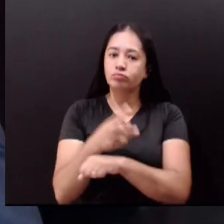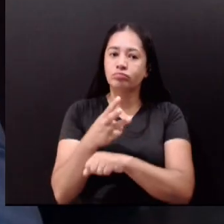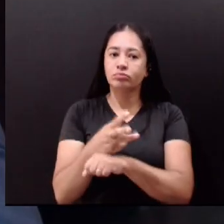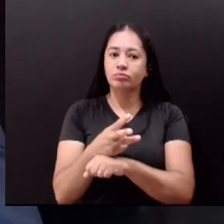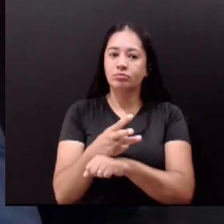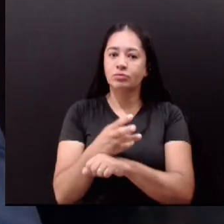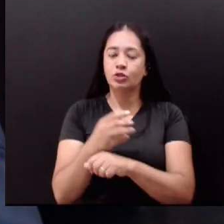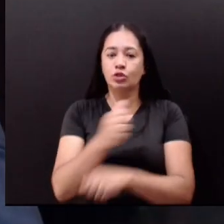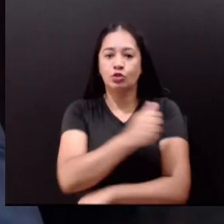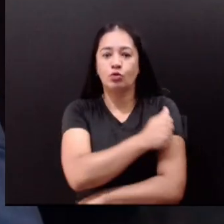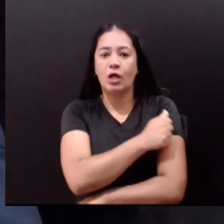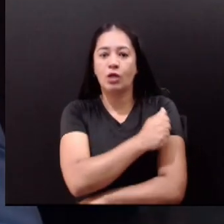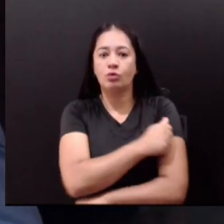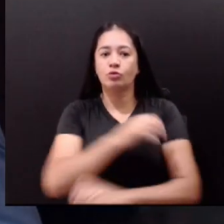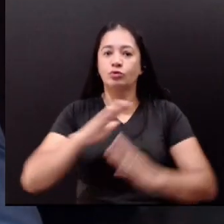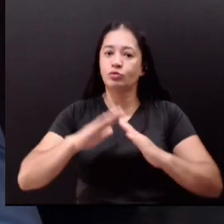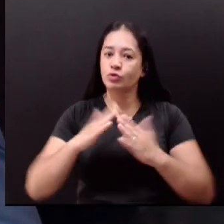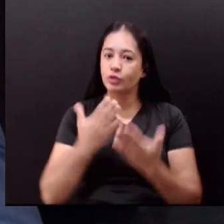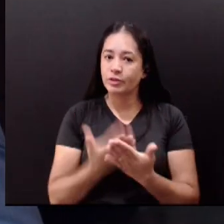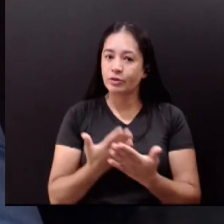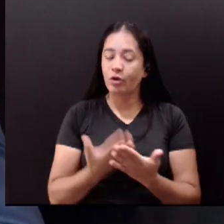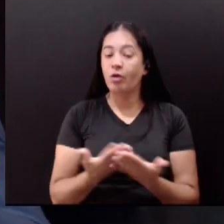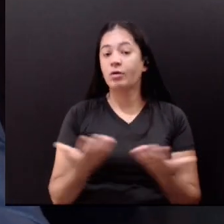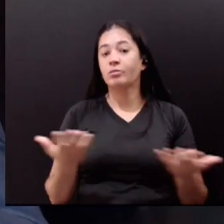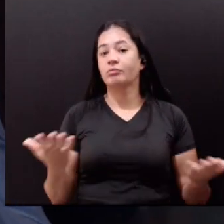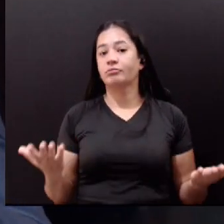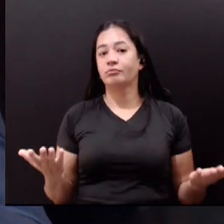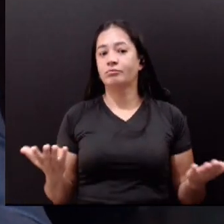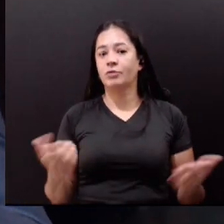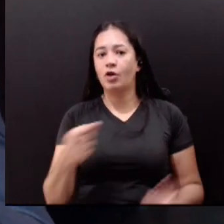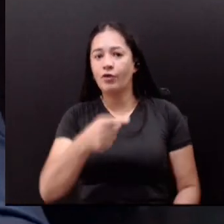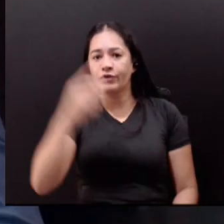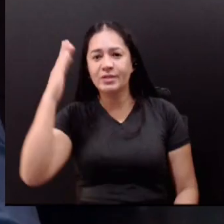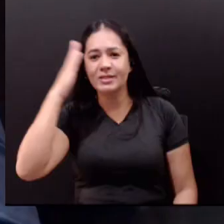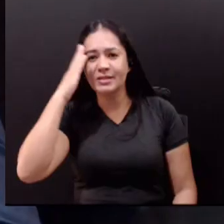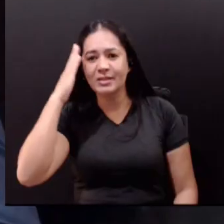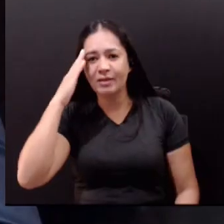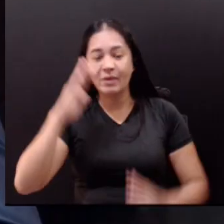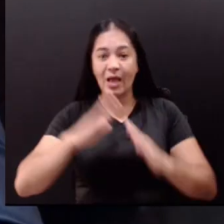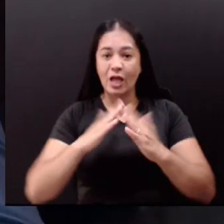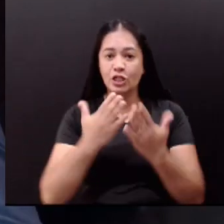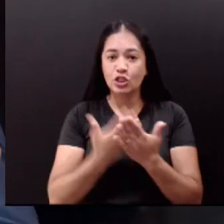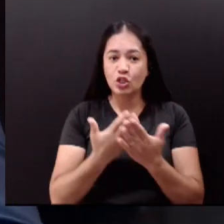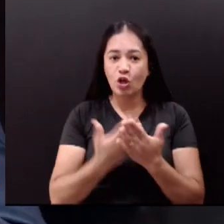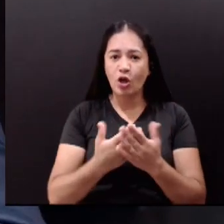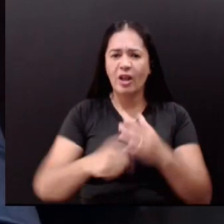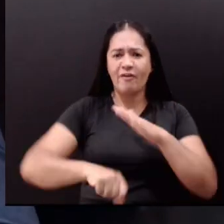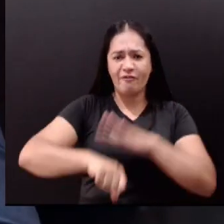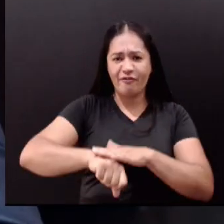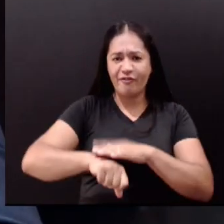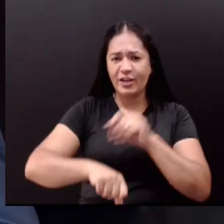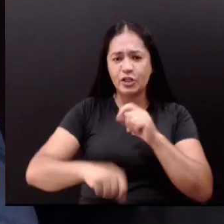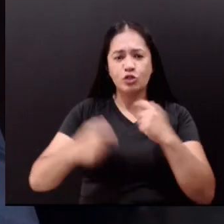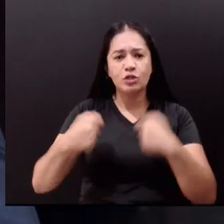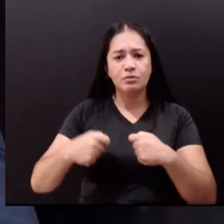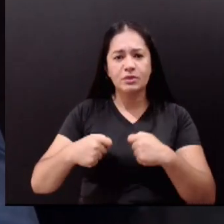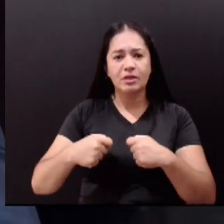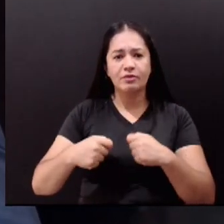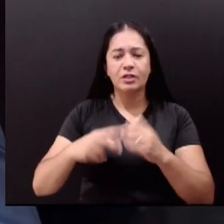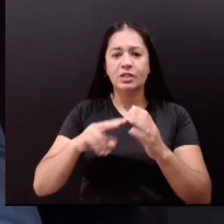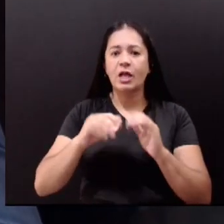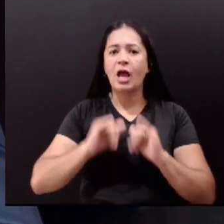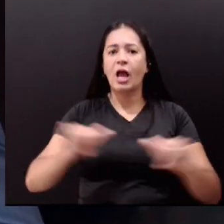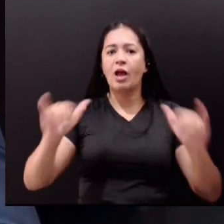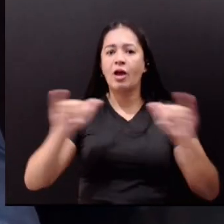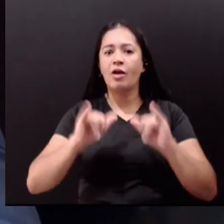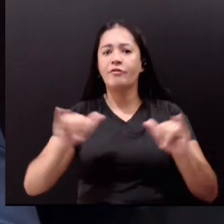escola, né. Então, ficou sabendo, a escola fez o que ela deveria fazer, que é no sentido de avisar, comunicar aos pais,